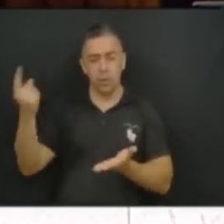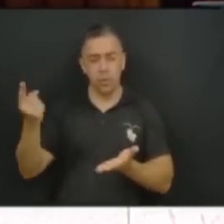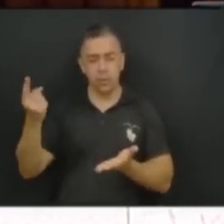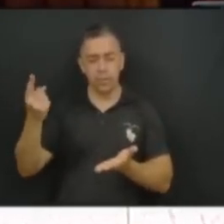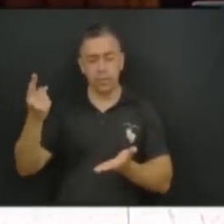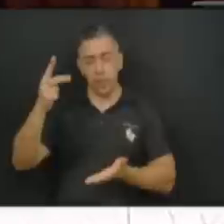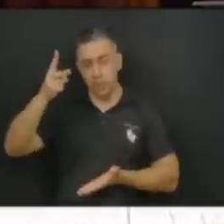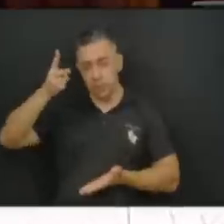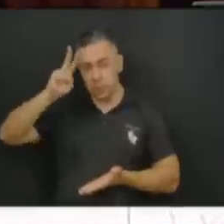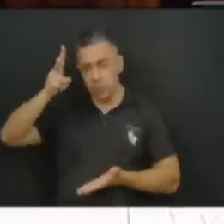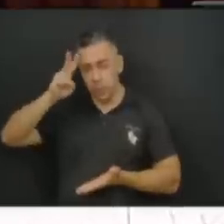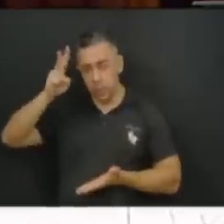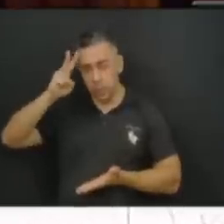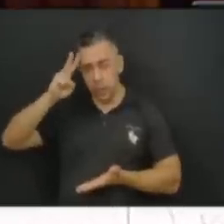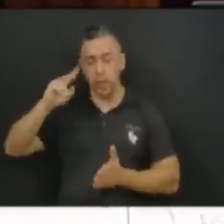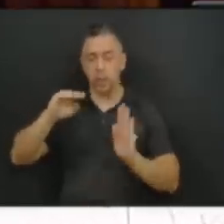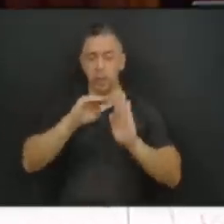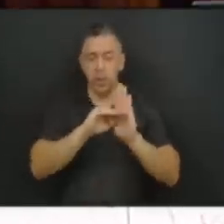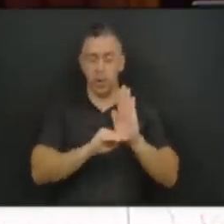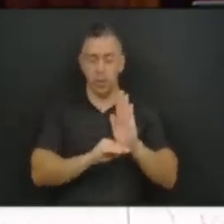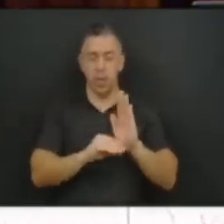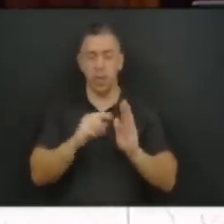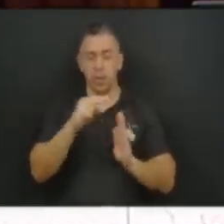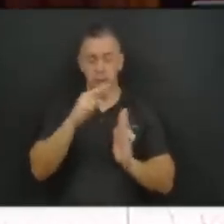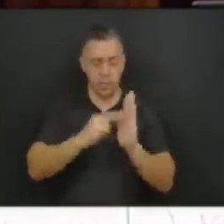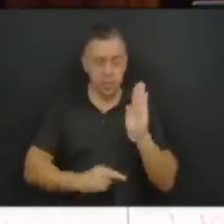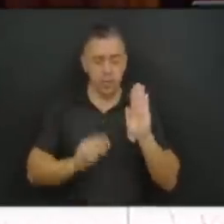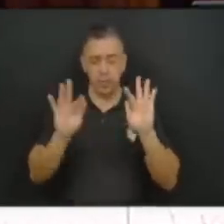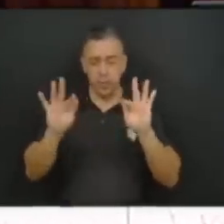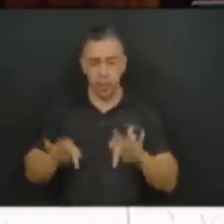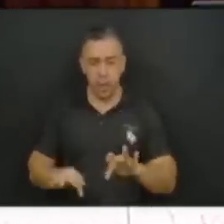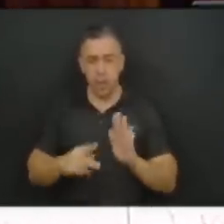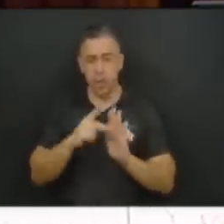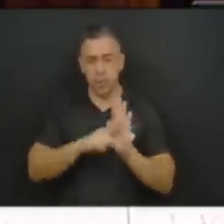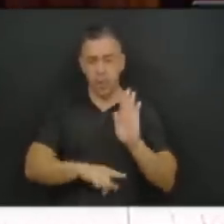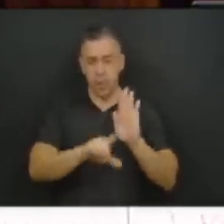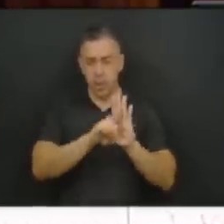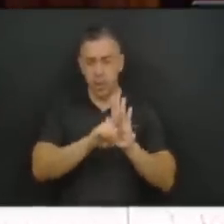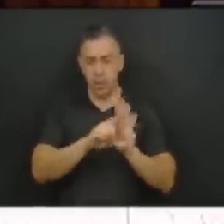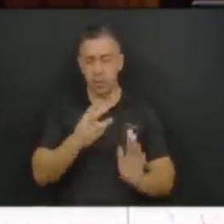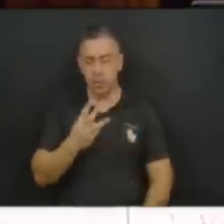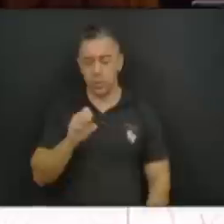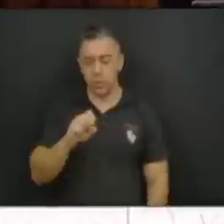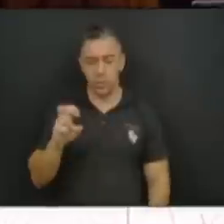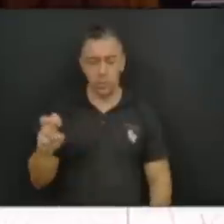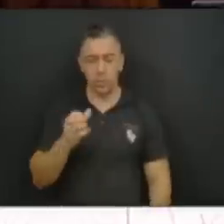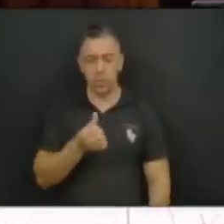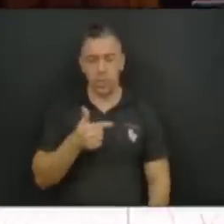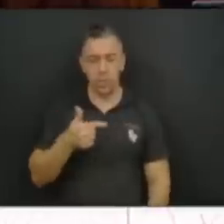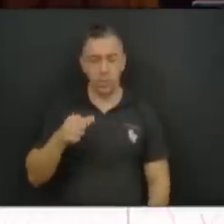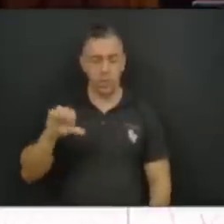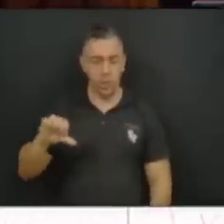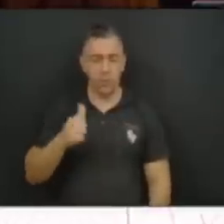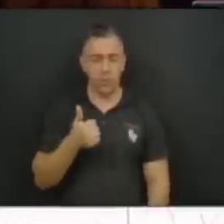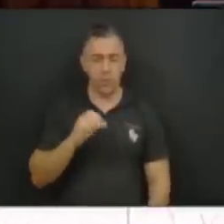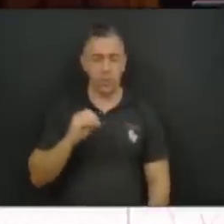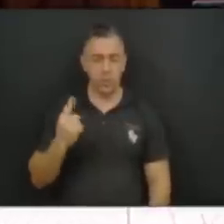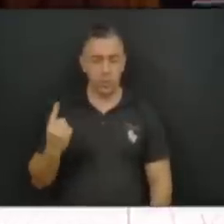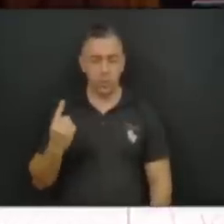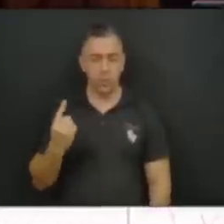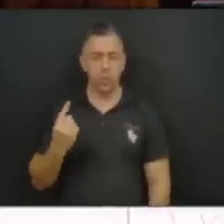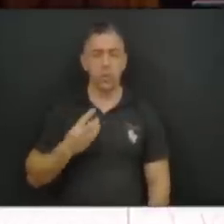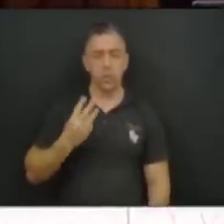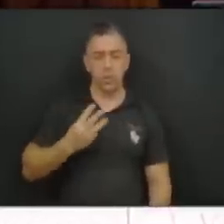para segunda-feira com a seguinte ordem do dia redação final dos projetos de leis 12385 629 101